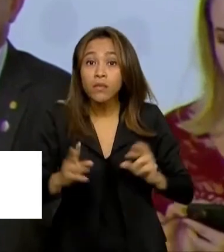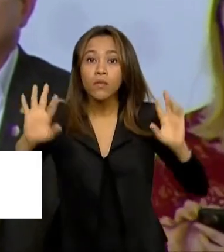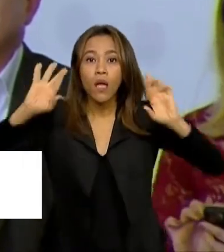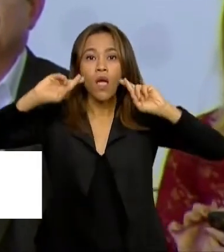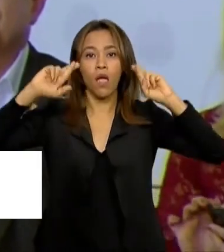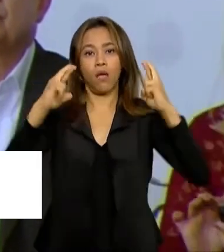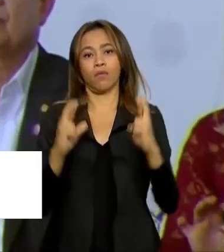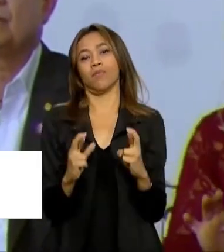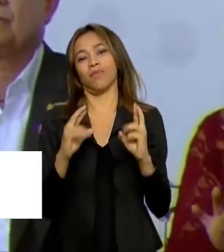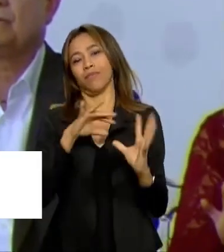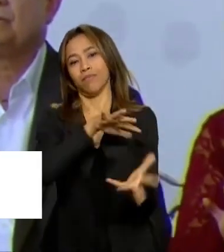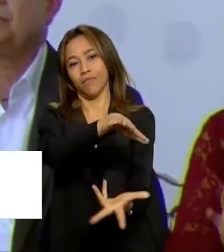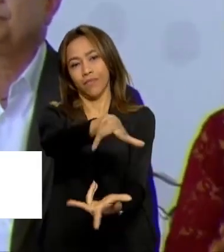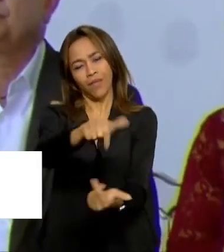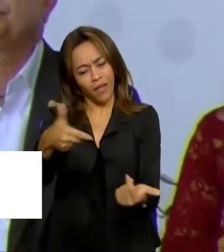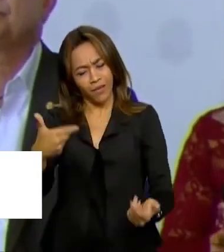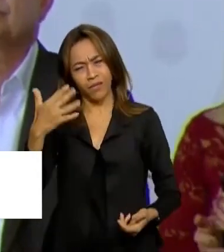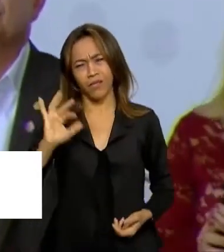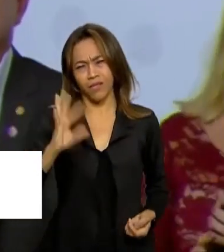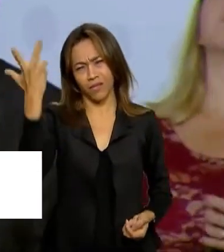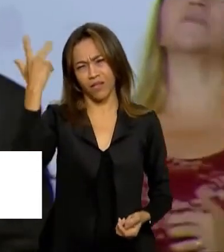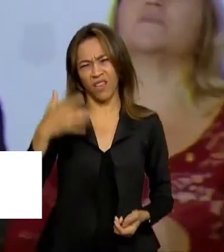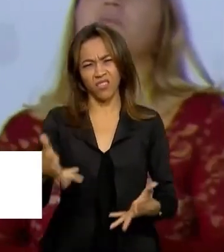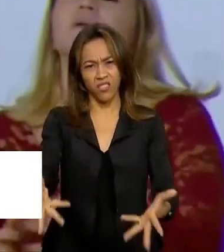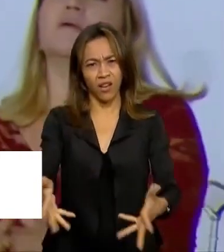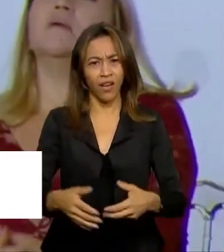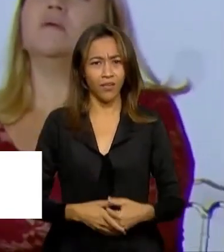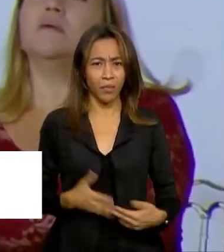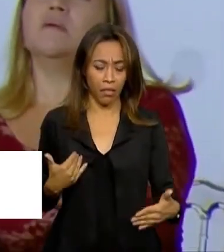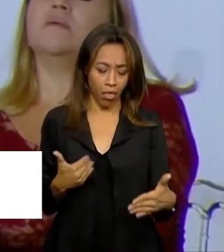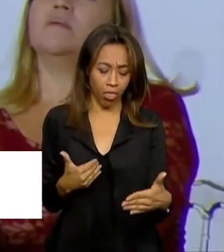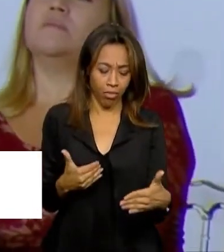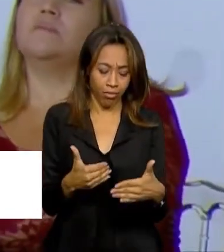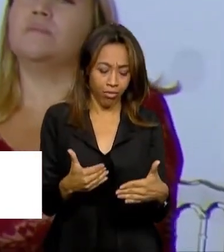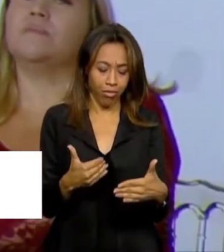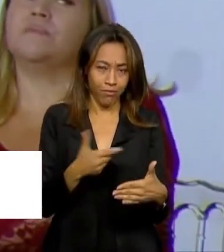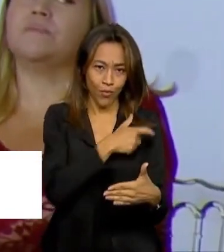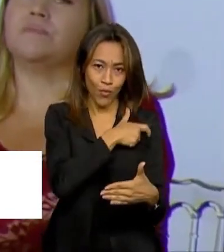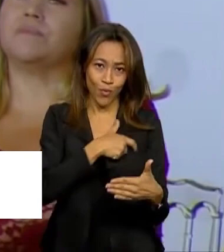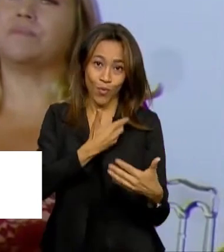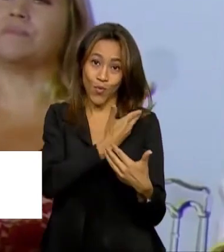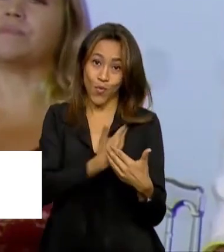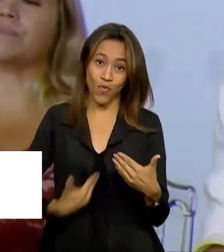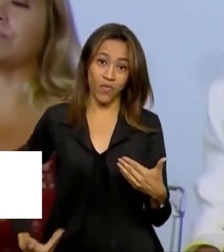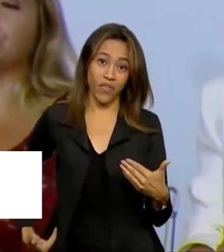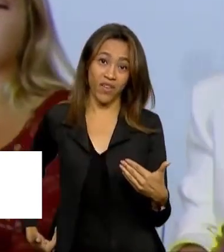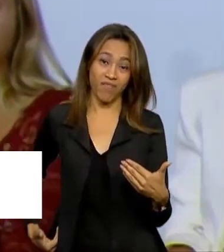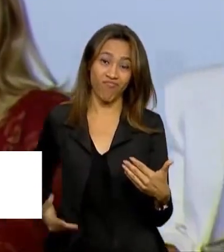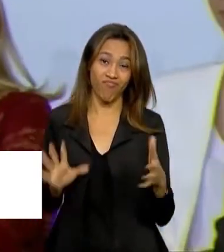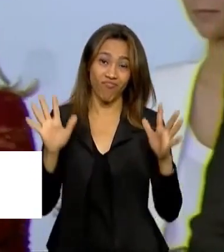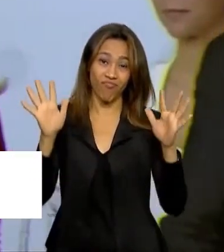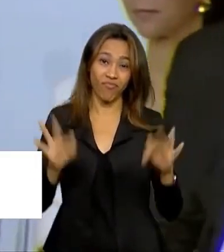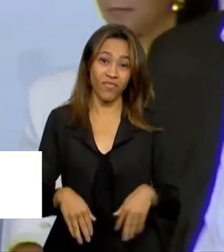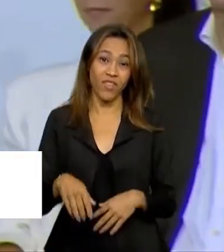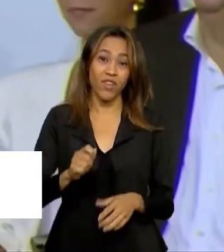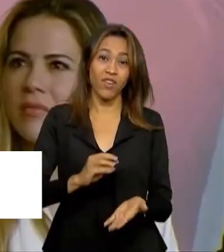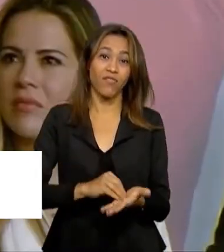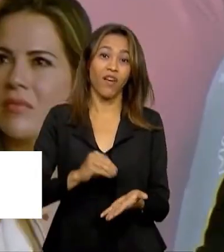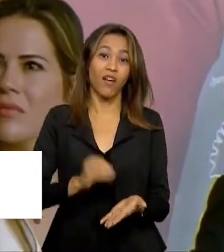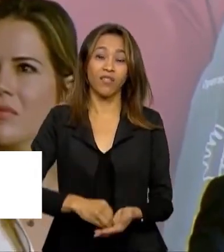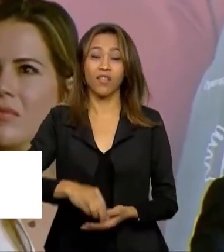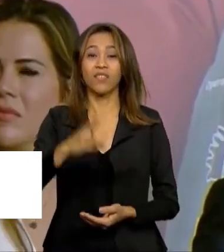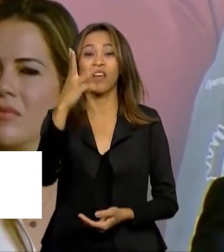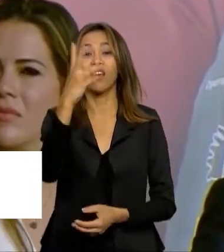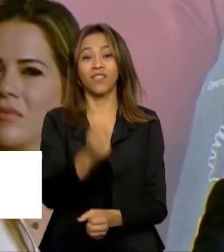acontecer. É chato, porque o mandato está acabando. Só falta 3 anos e 4 meses, porque 8 meses